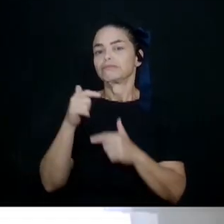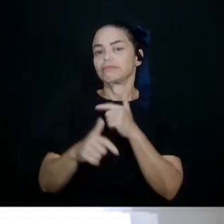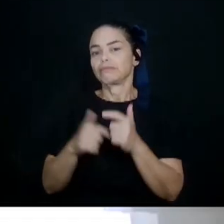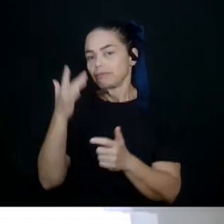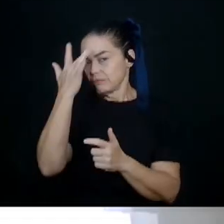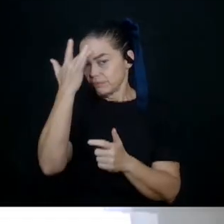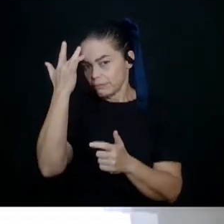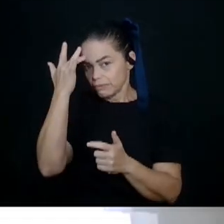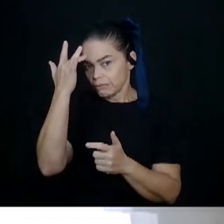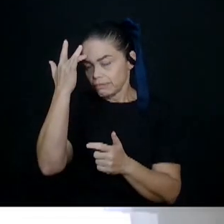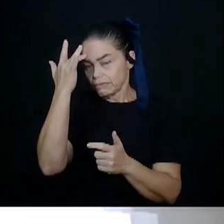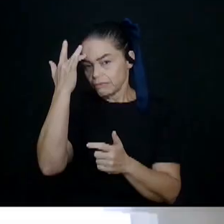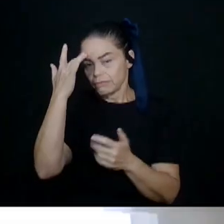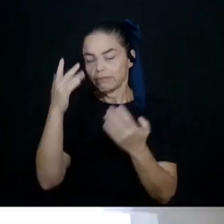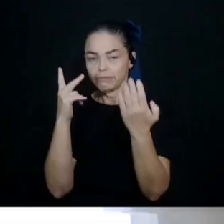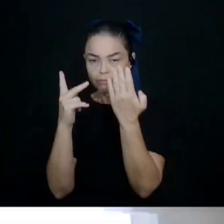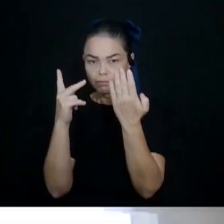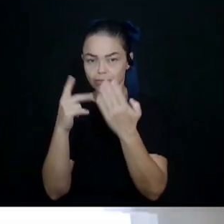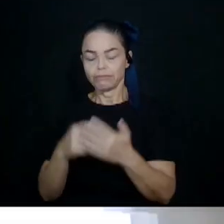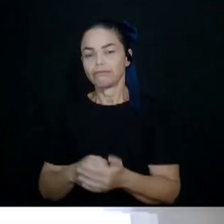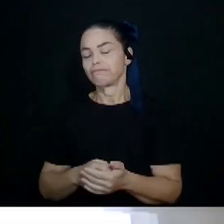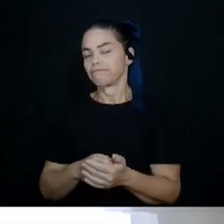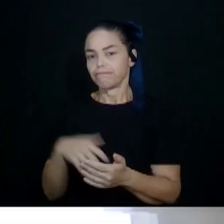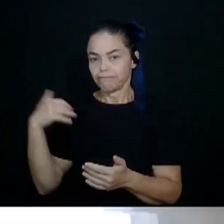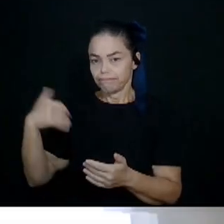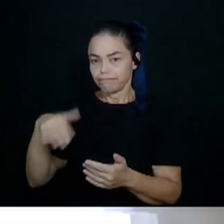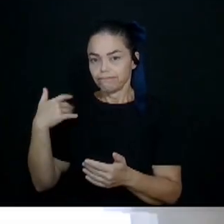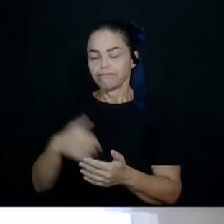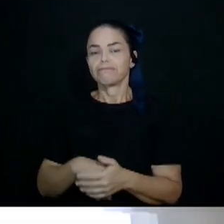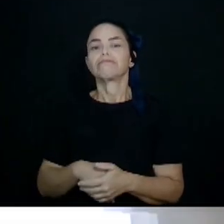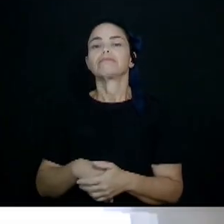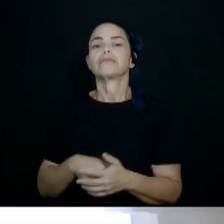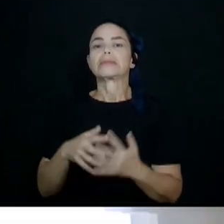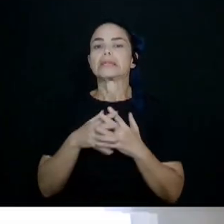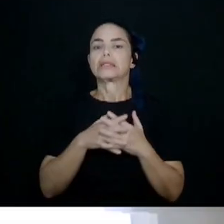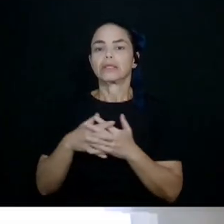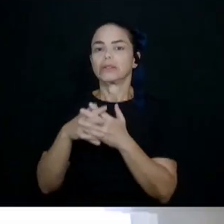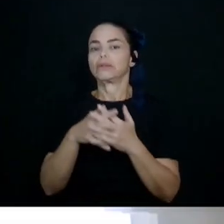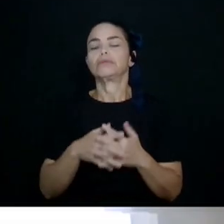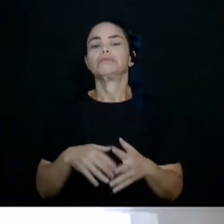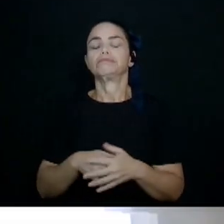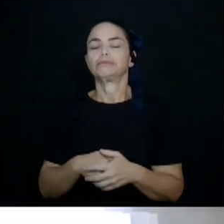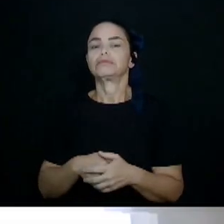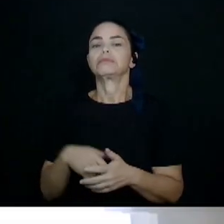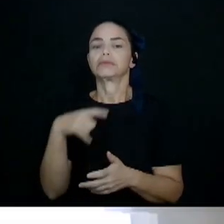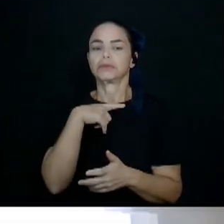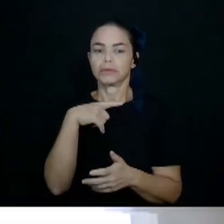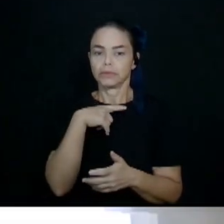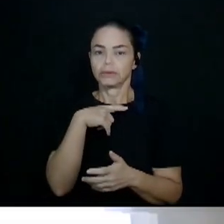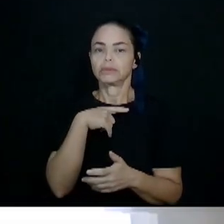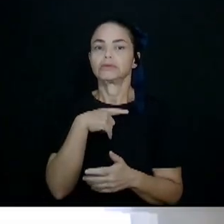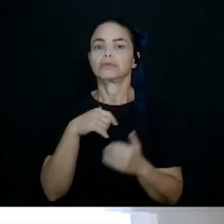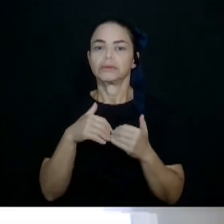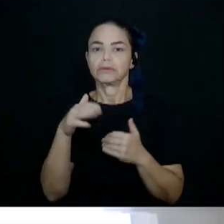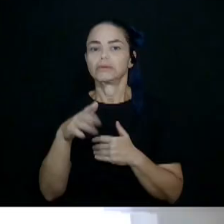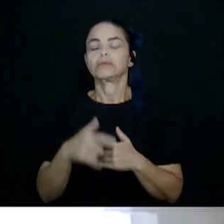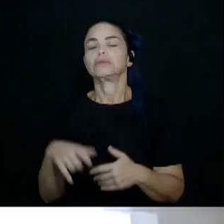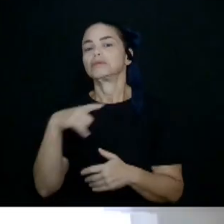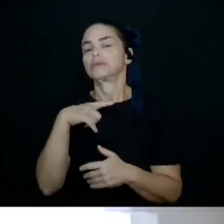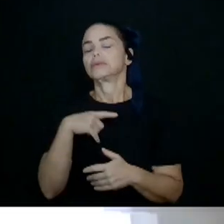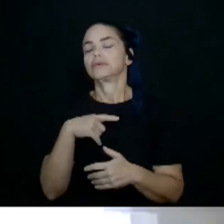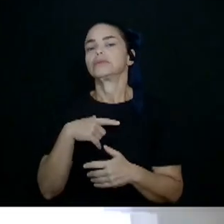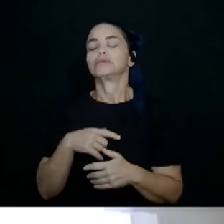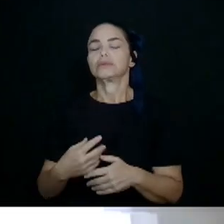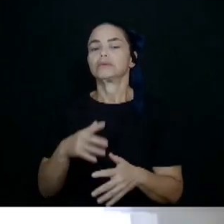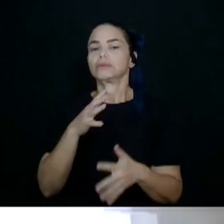psicólogos, psiquiatras, realmente é o nível de prejuízo funcional que isso acarreta, né? A partir do momento que isso está interferindo na vida